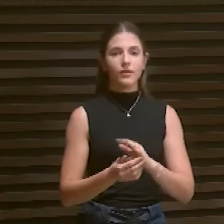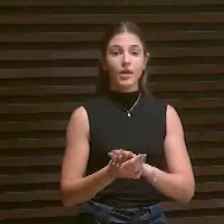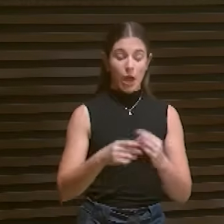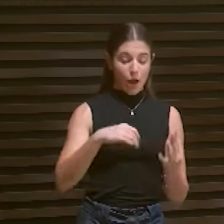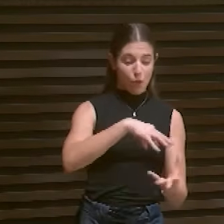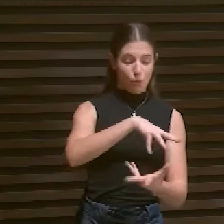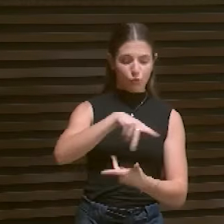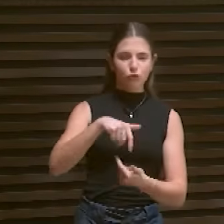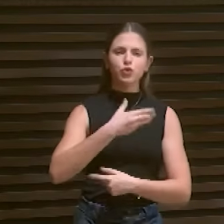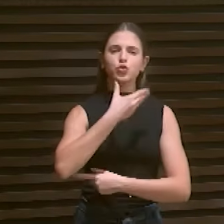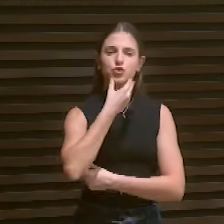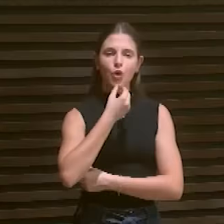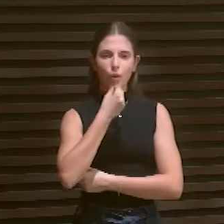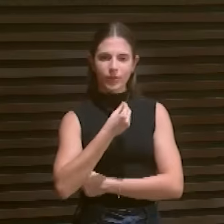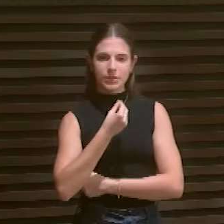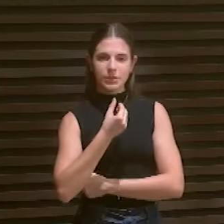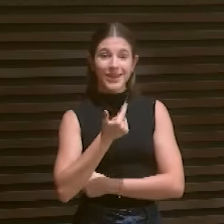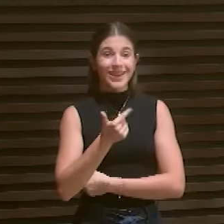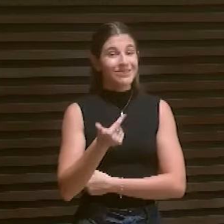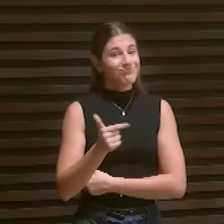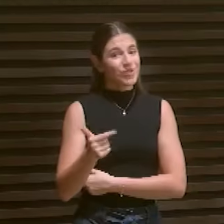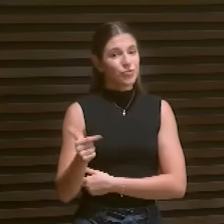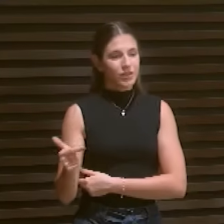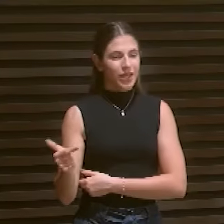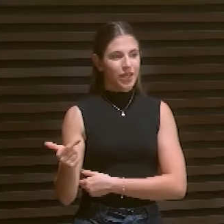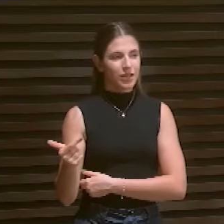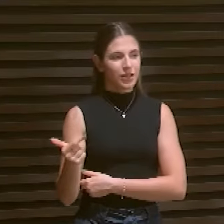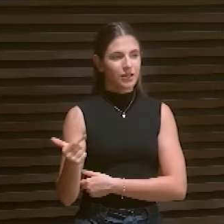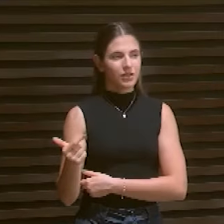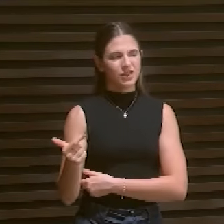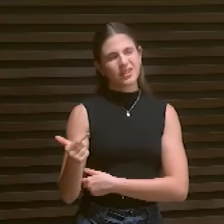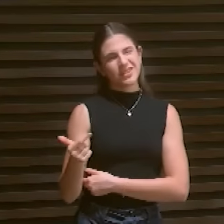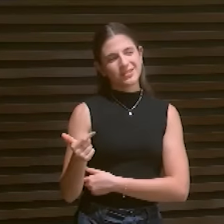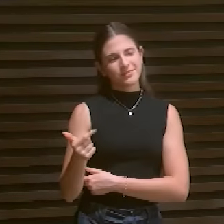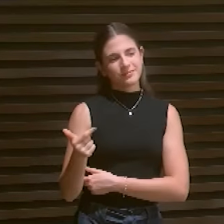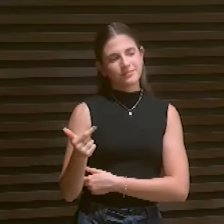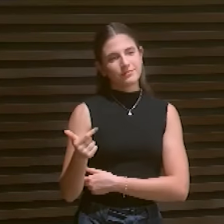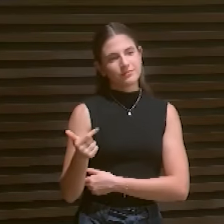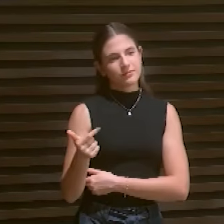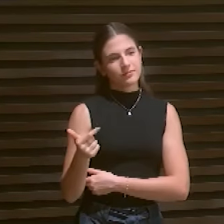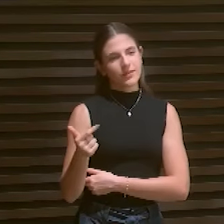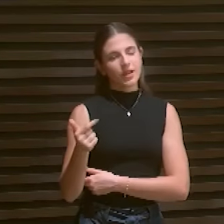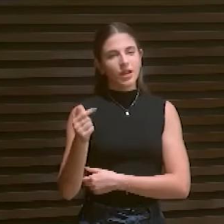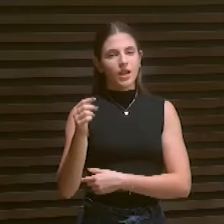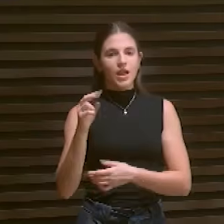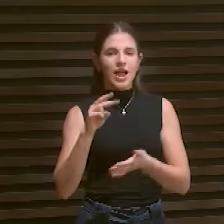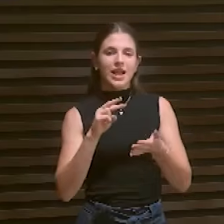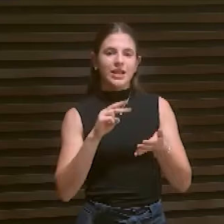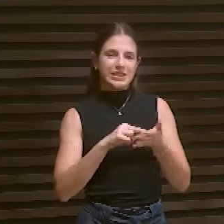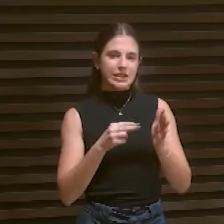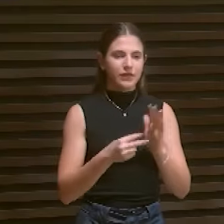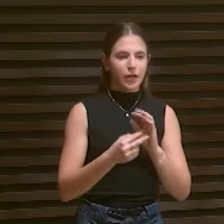dos homens, que não tem tanta conotação moral aparente. O mundo feito